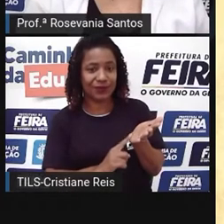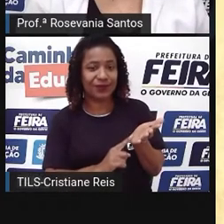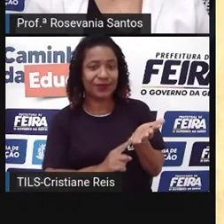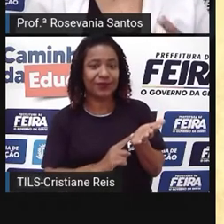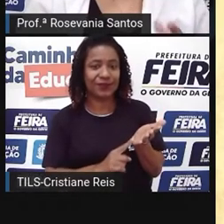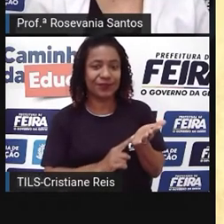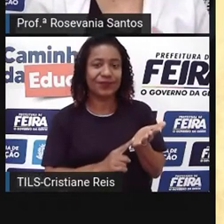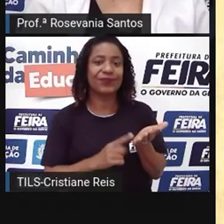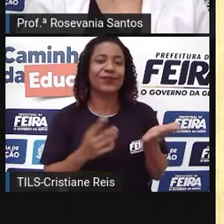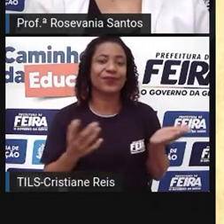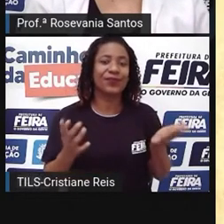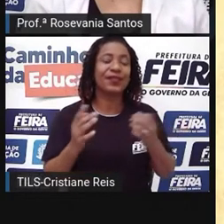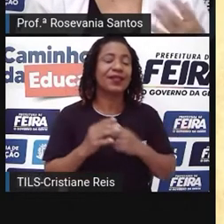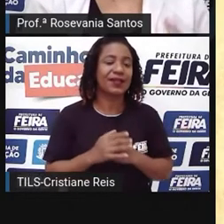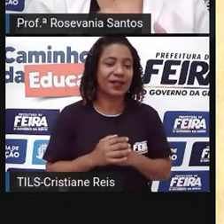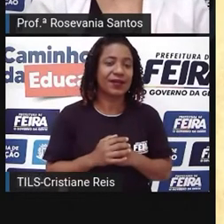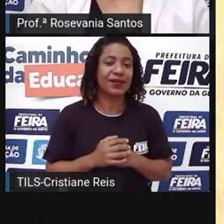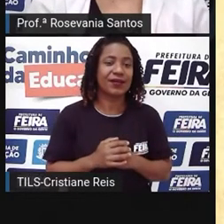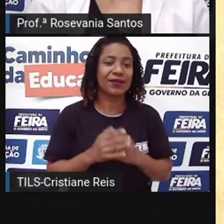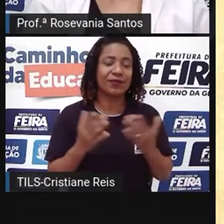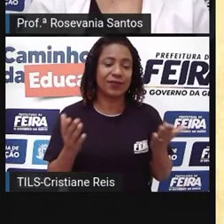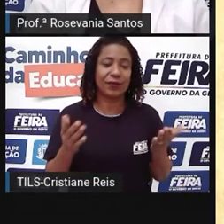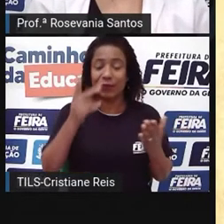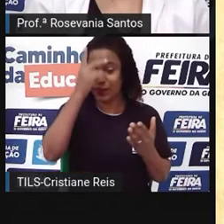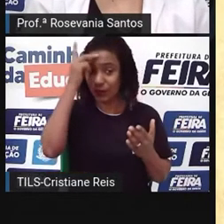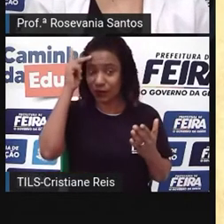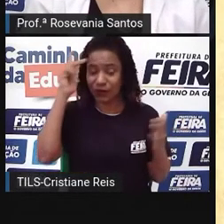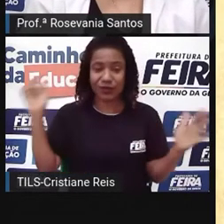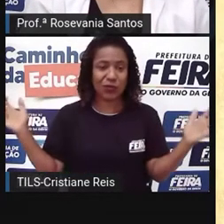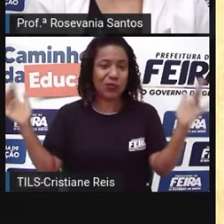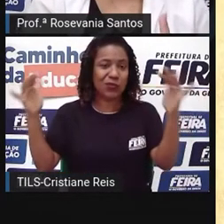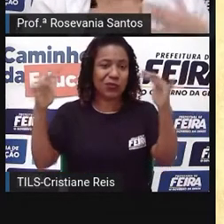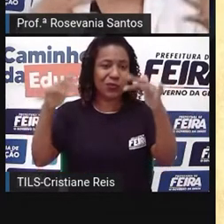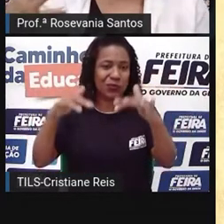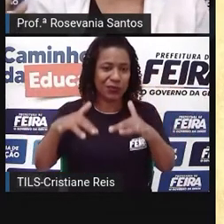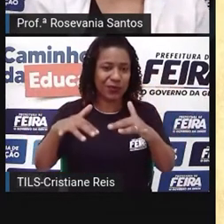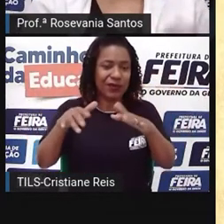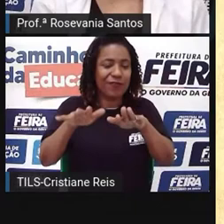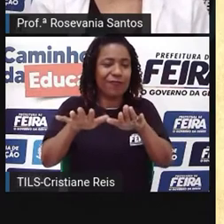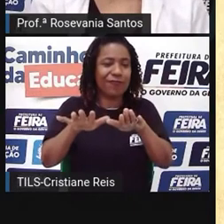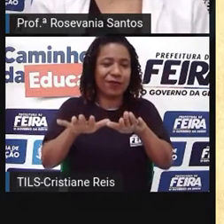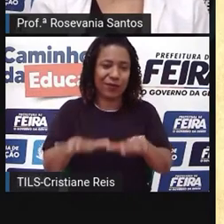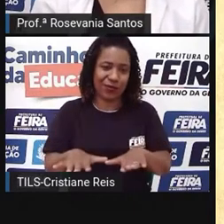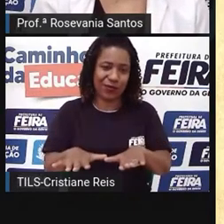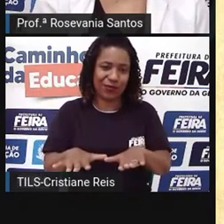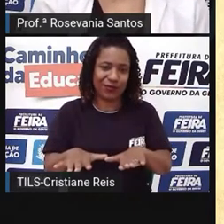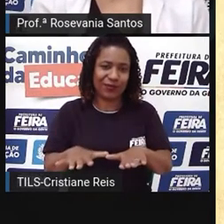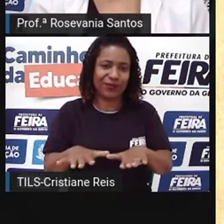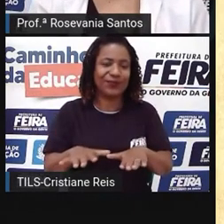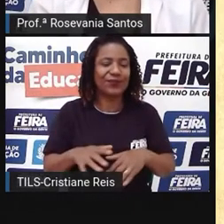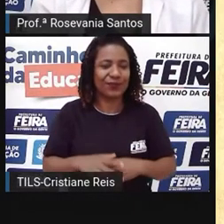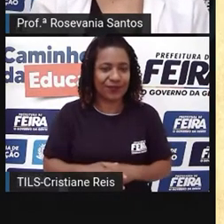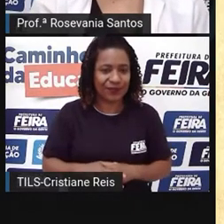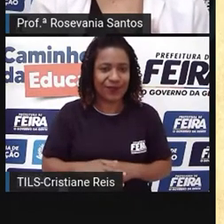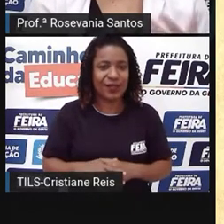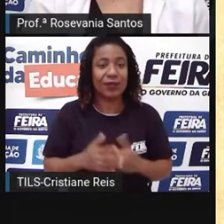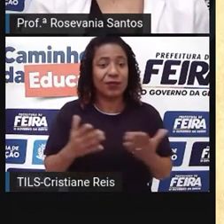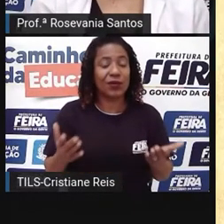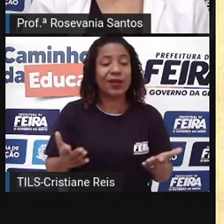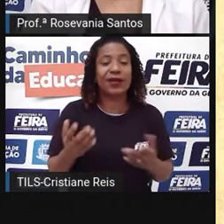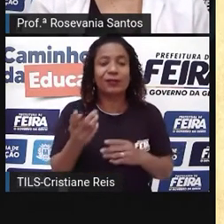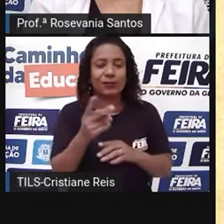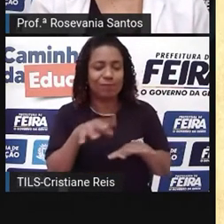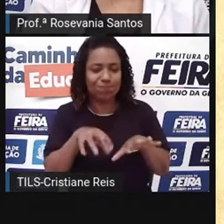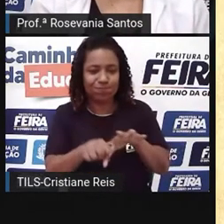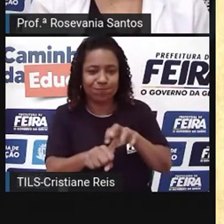lá, e justamente pelo fato de que descobriram, né, que eles estavam montados, né, nas pedras preciosas, e